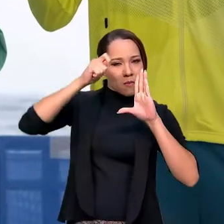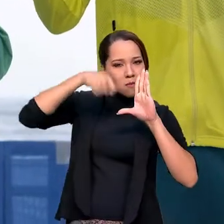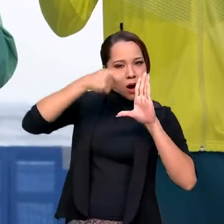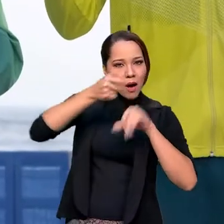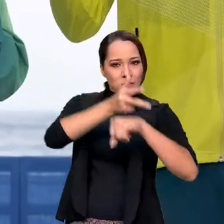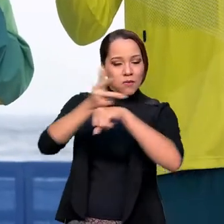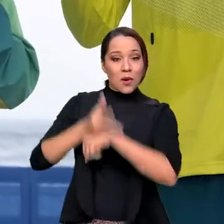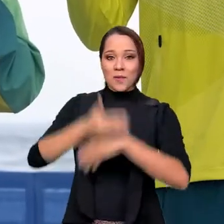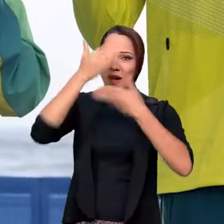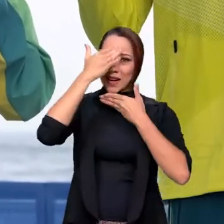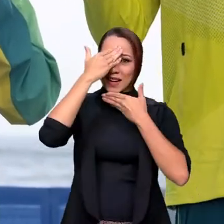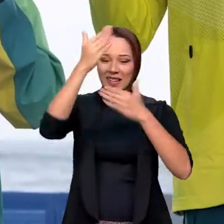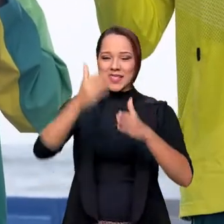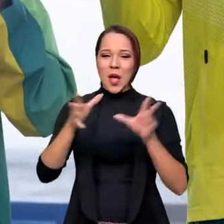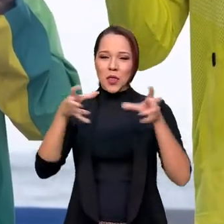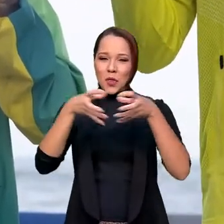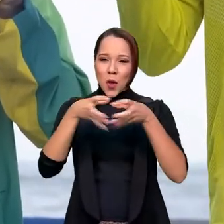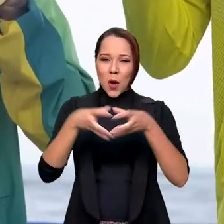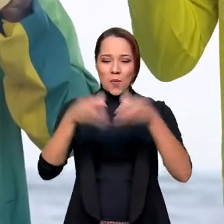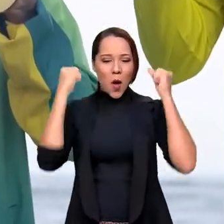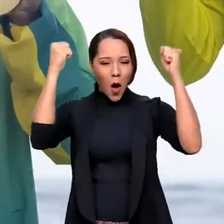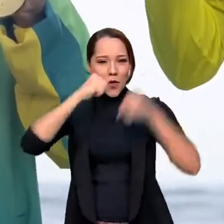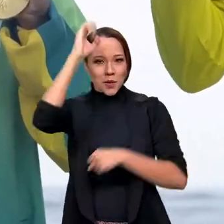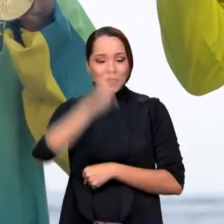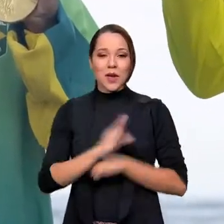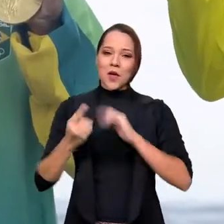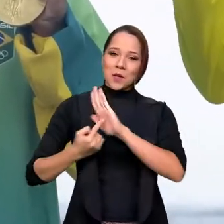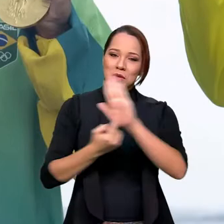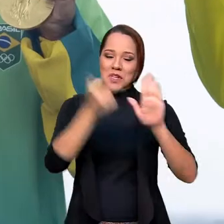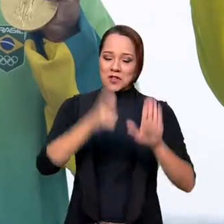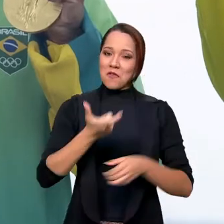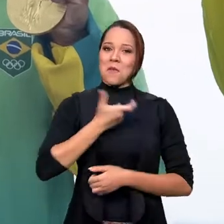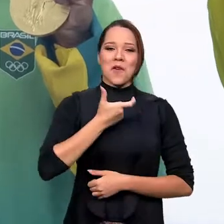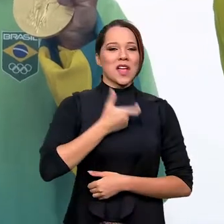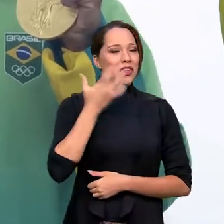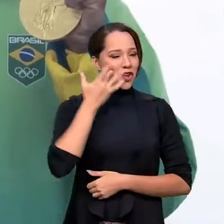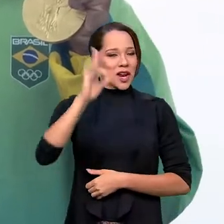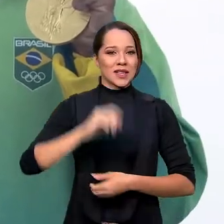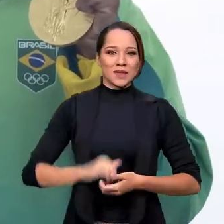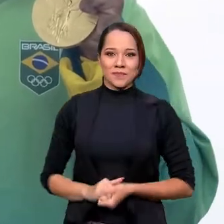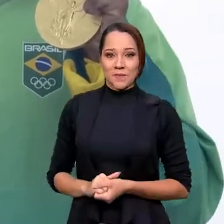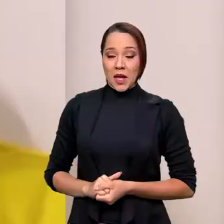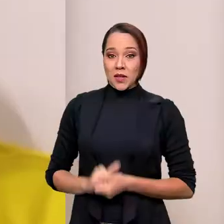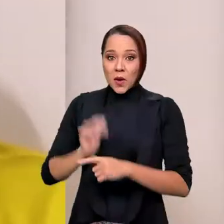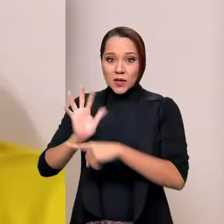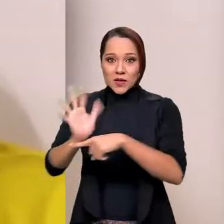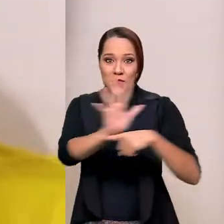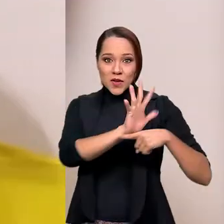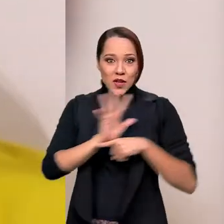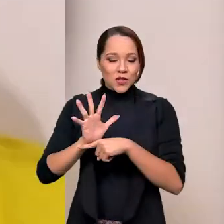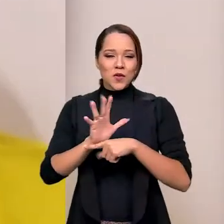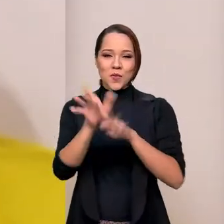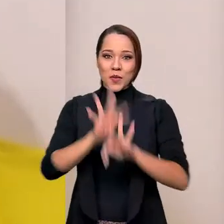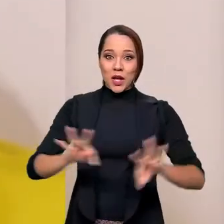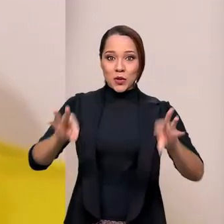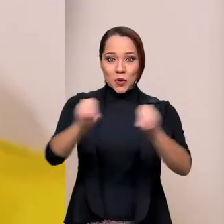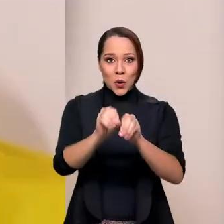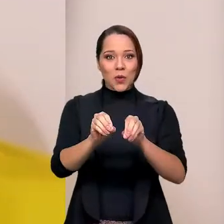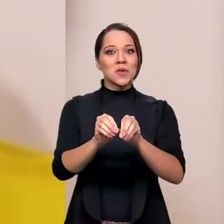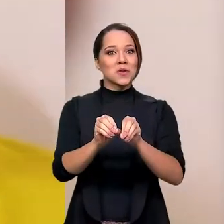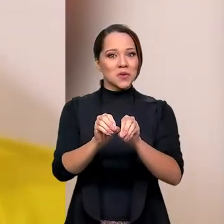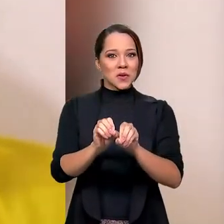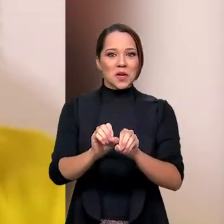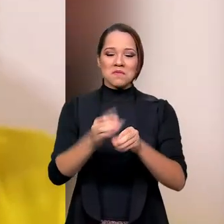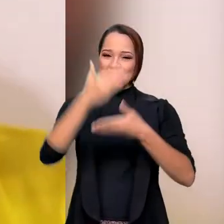Depois ele gravou um vídeo para agradecer a torcida brasileira e, claro, mostrar mais uma vez a medalha dourada, né? Esse vídeo tá valendo pra galera,